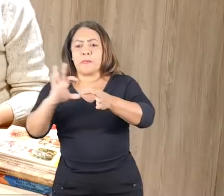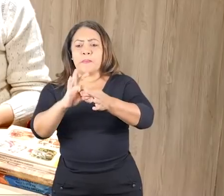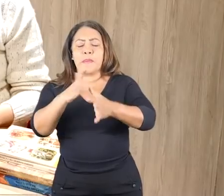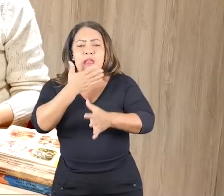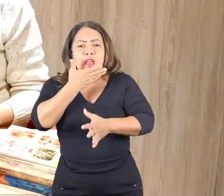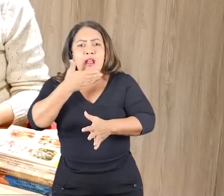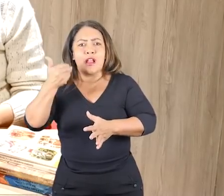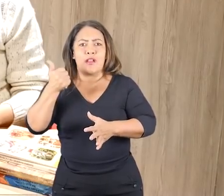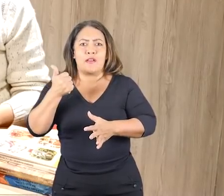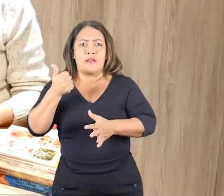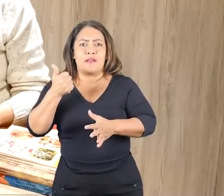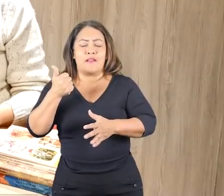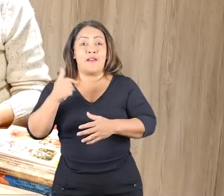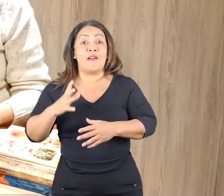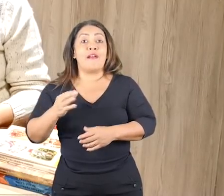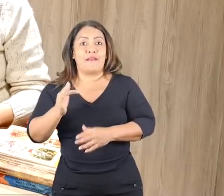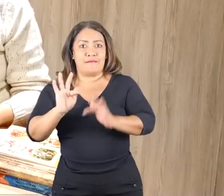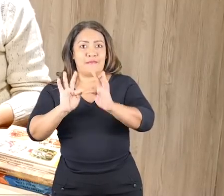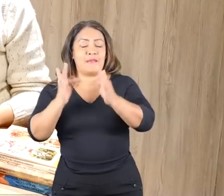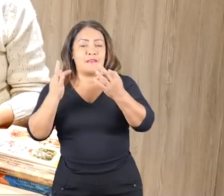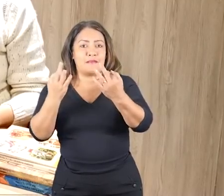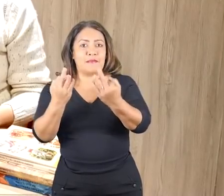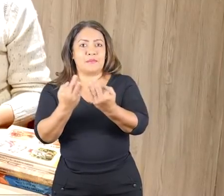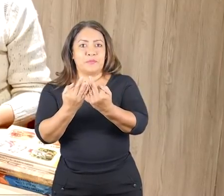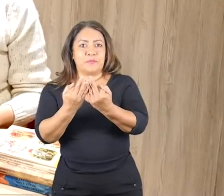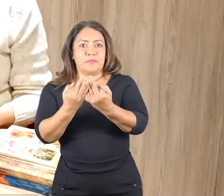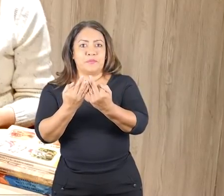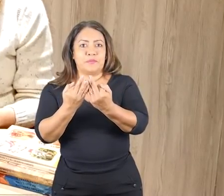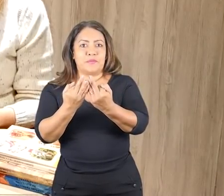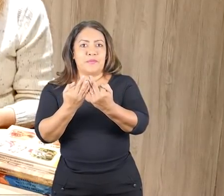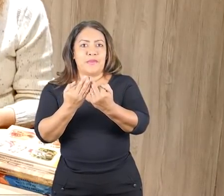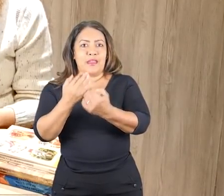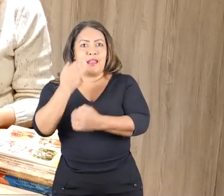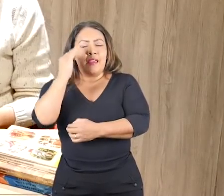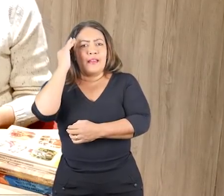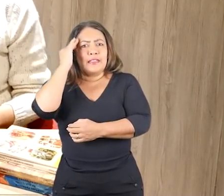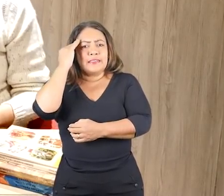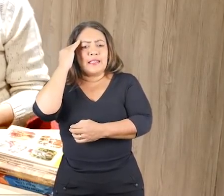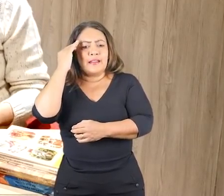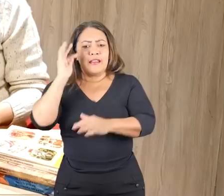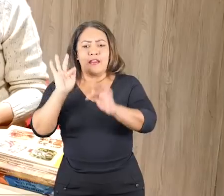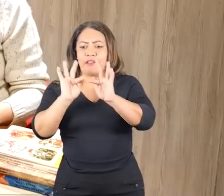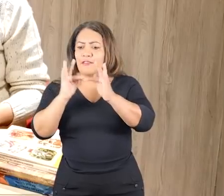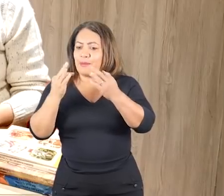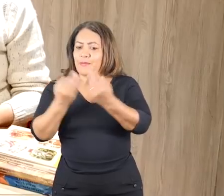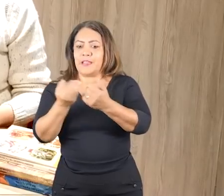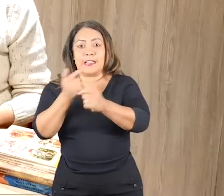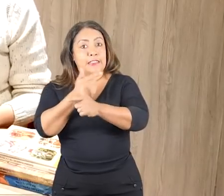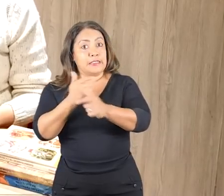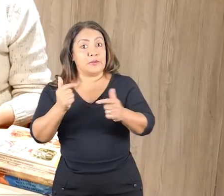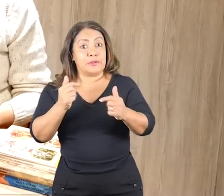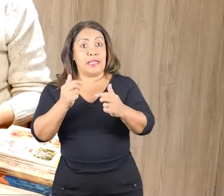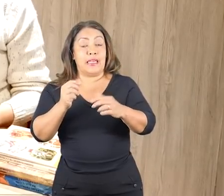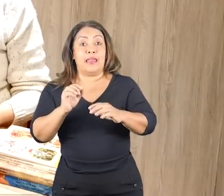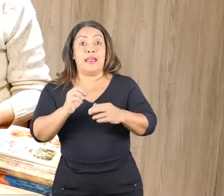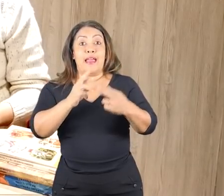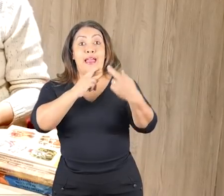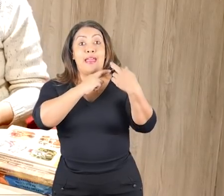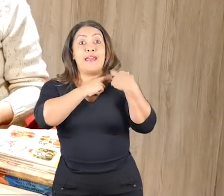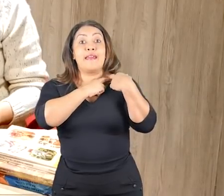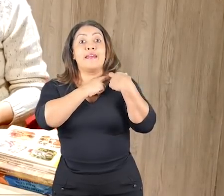com a família, né? Entender que a família não tem a responsabilidade